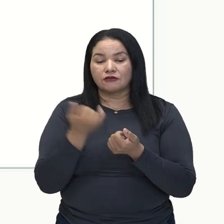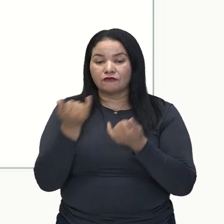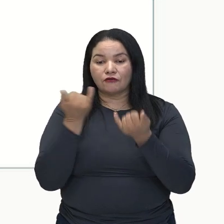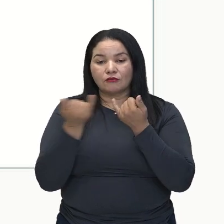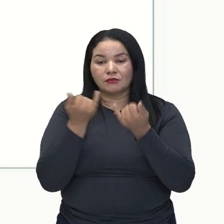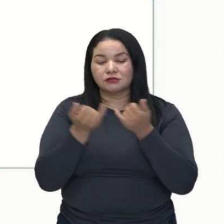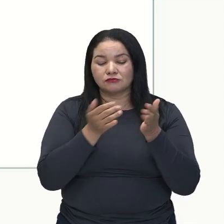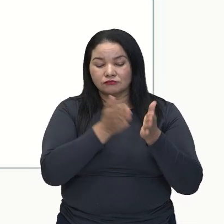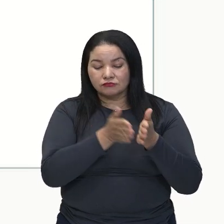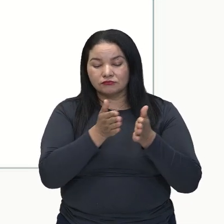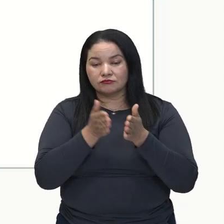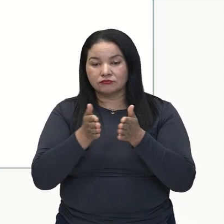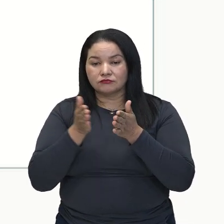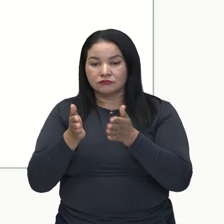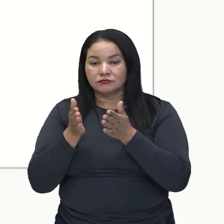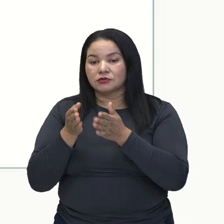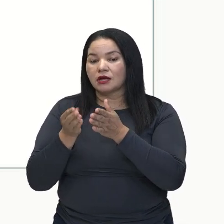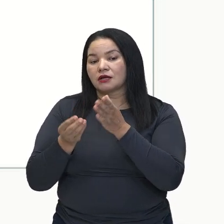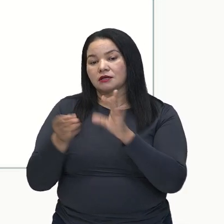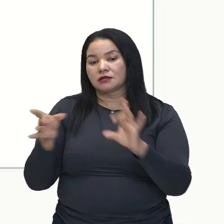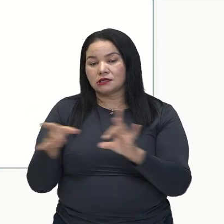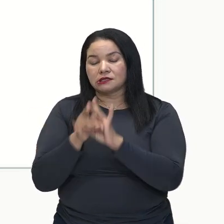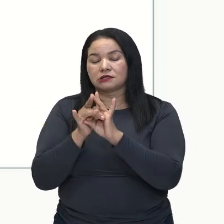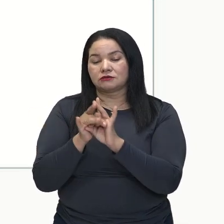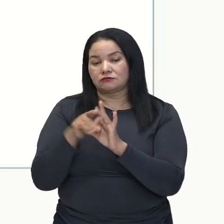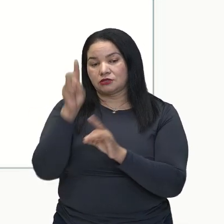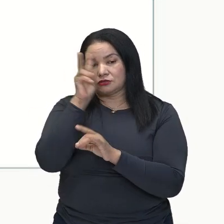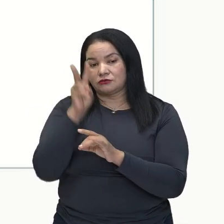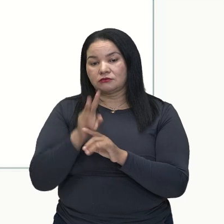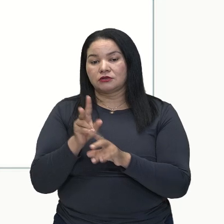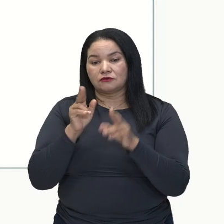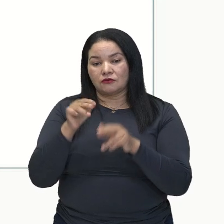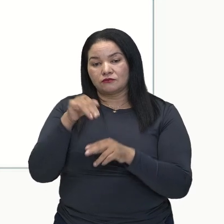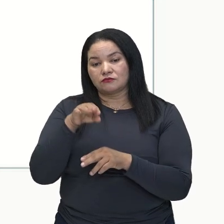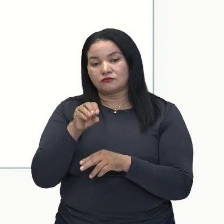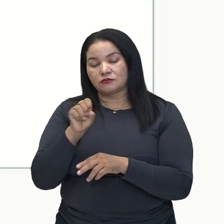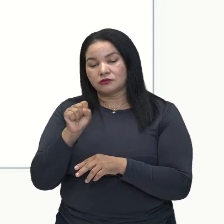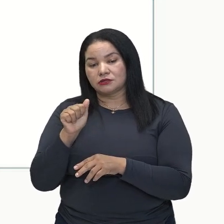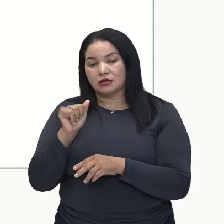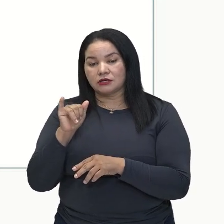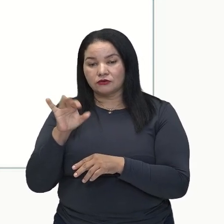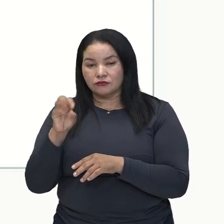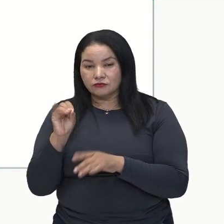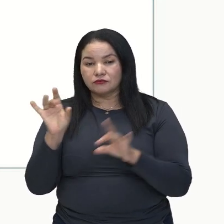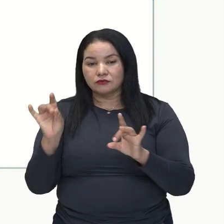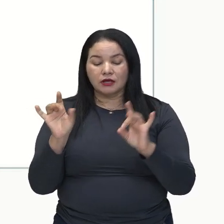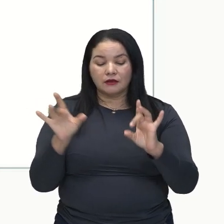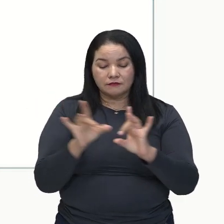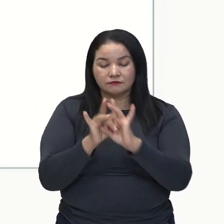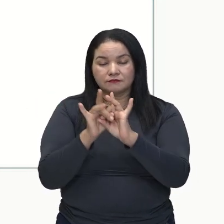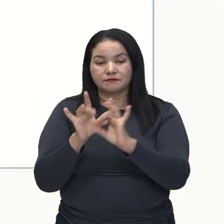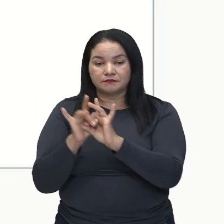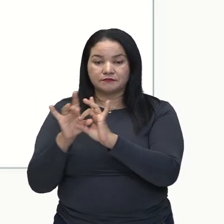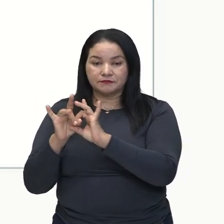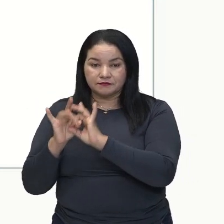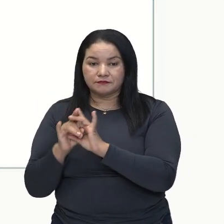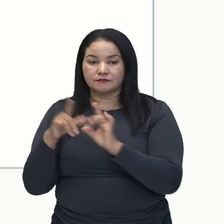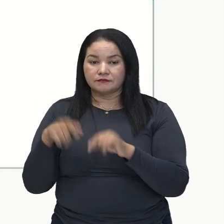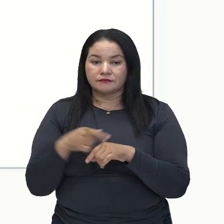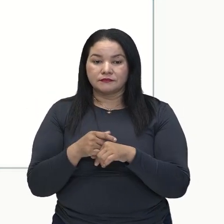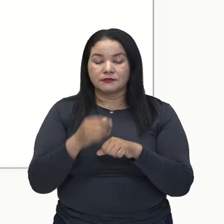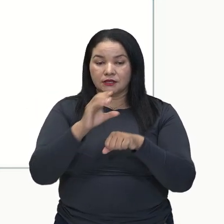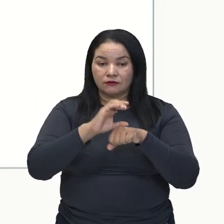construindo a história completa, como um mosaico. Já estou analisando aqui a minha Cinzas do Norte, né? Que ela é composta